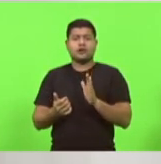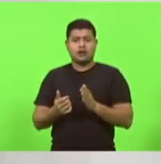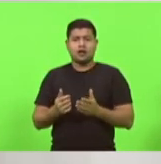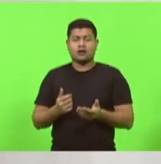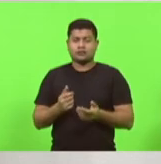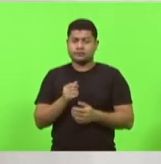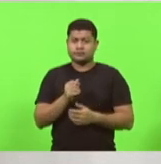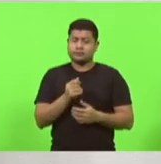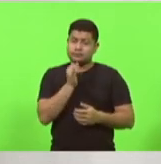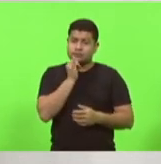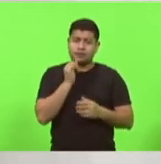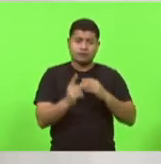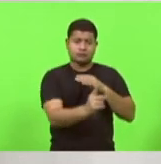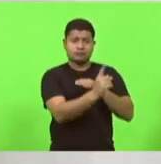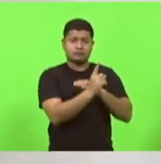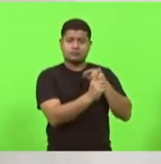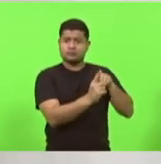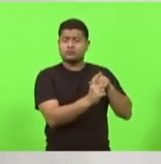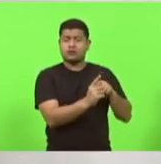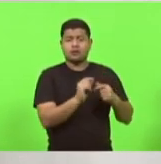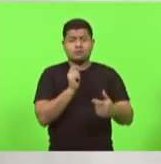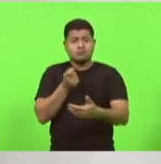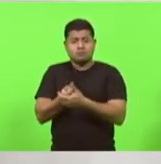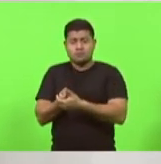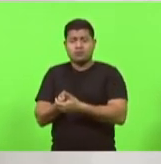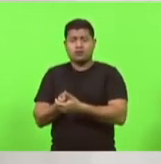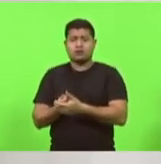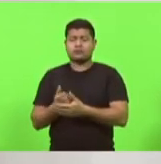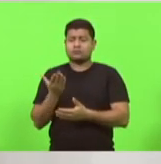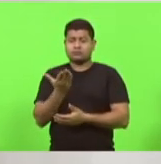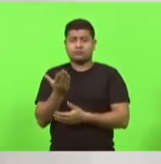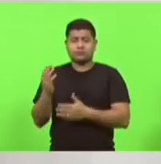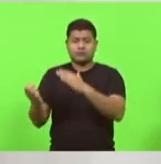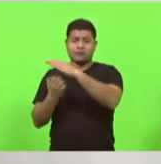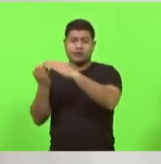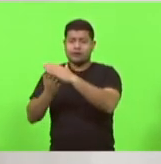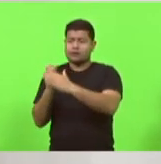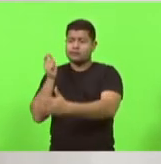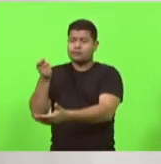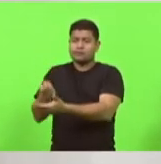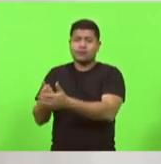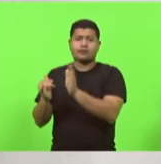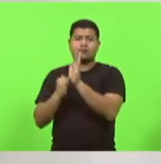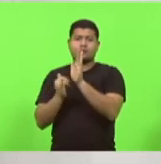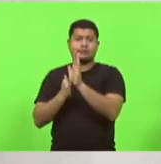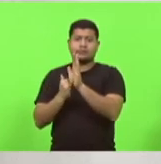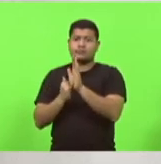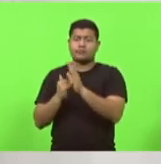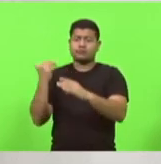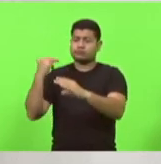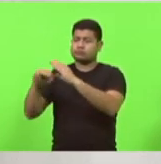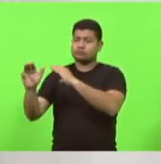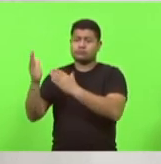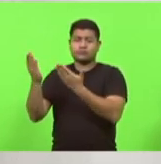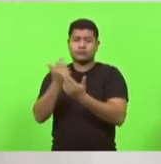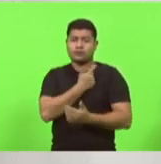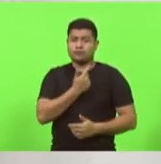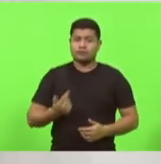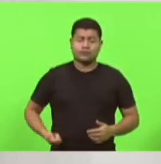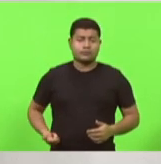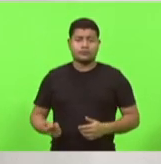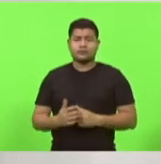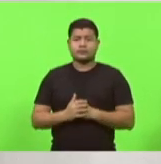paga também o seu imposto sobre as suas questões pessoais e da empresa, mas